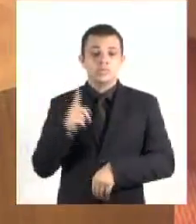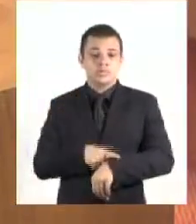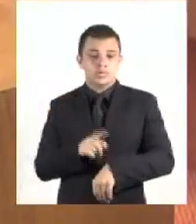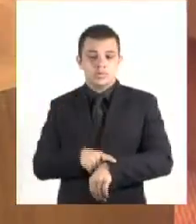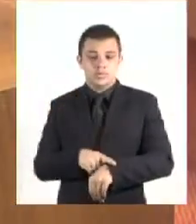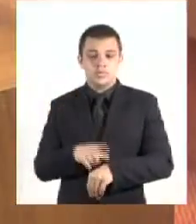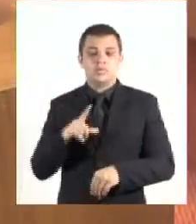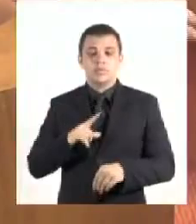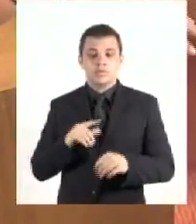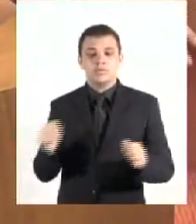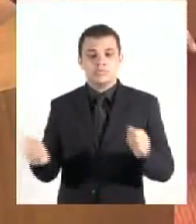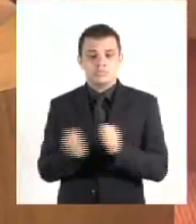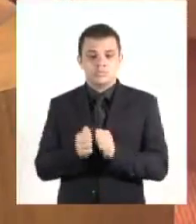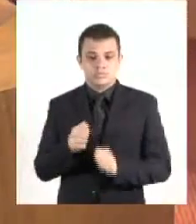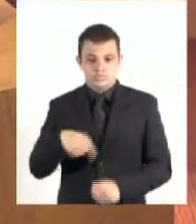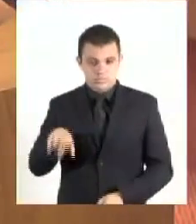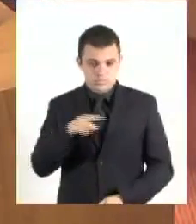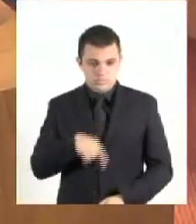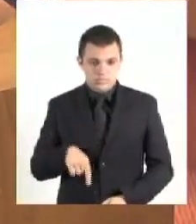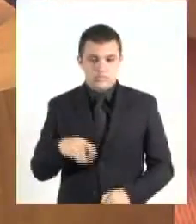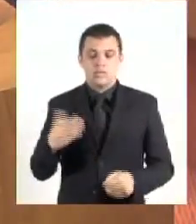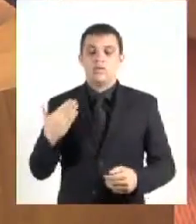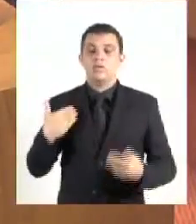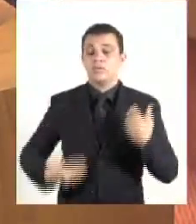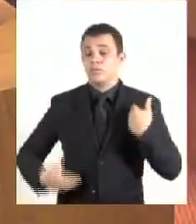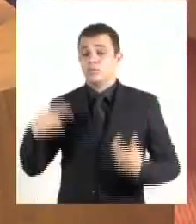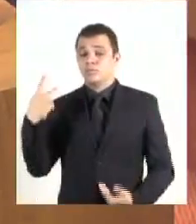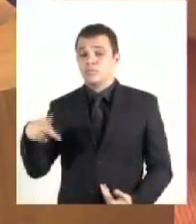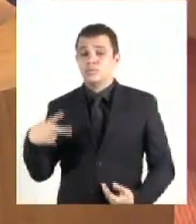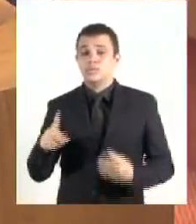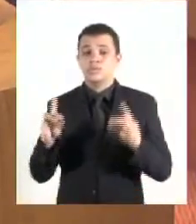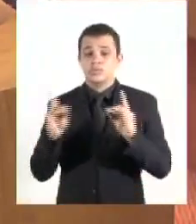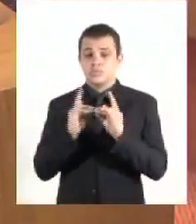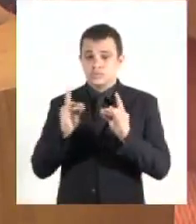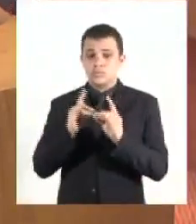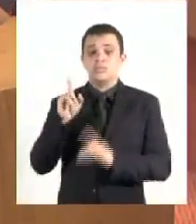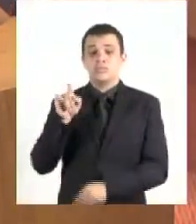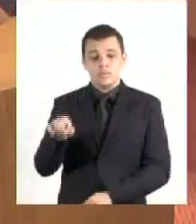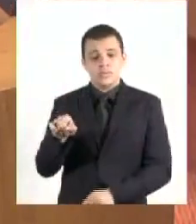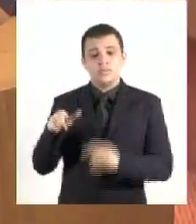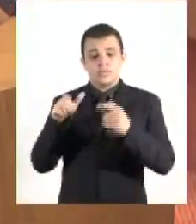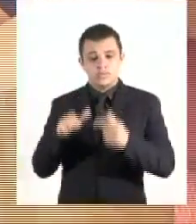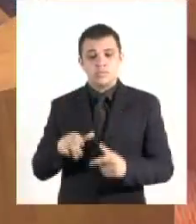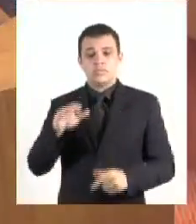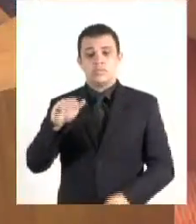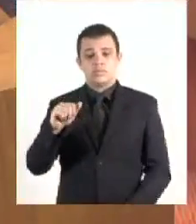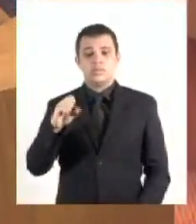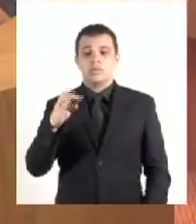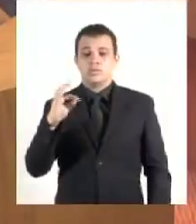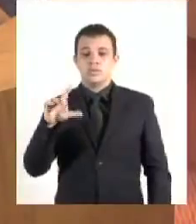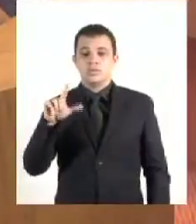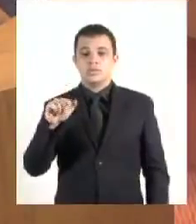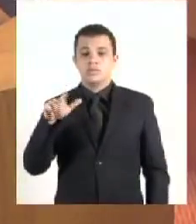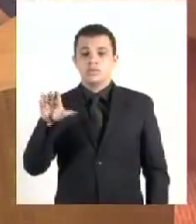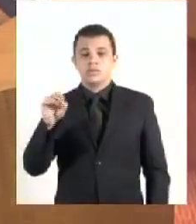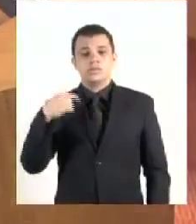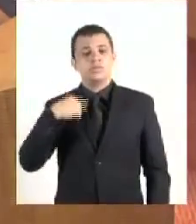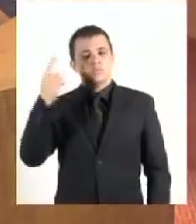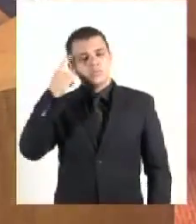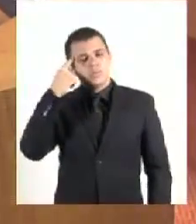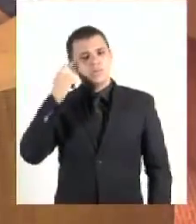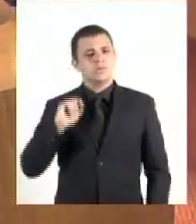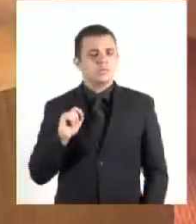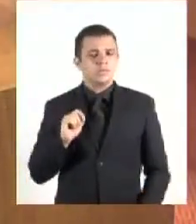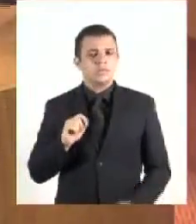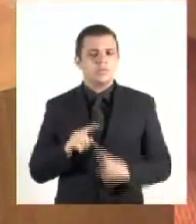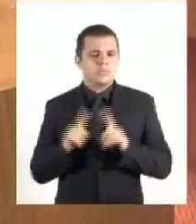aqui, seu corpo sendo velado no estádio Castelão. E aí vão me perguntar, mas deputado